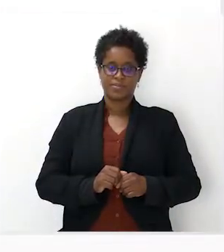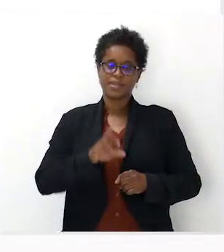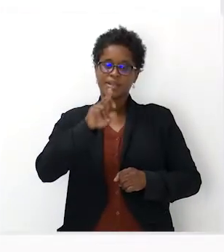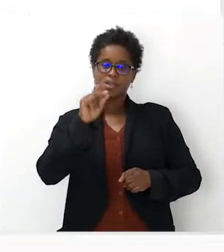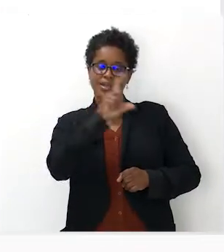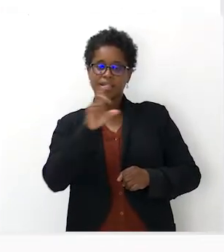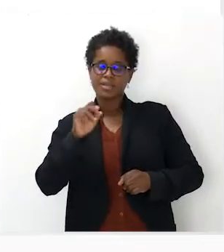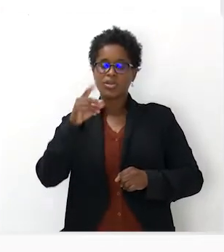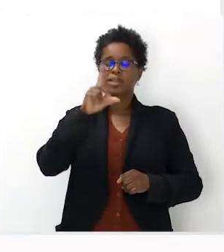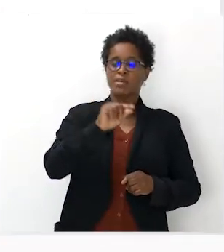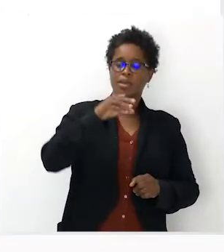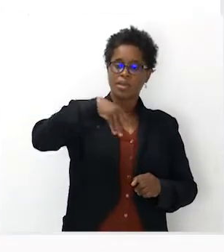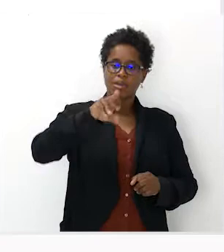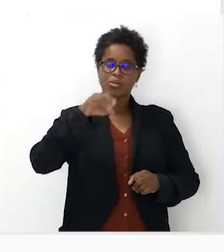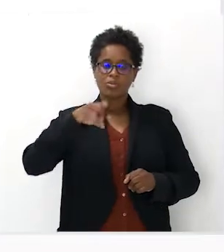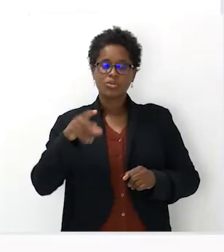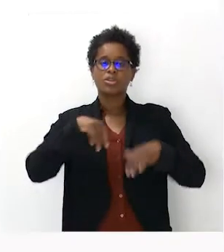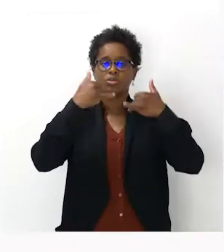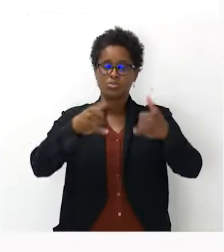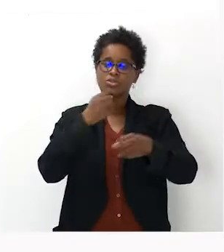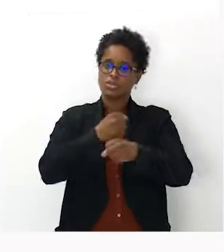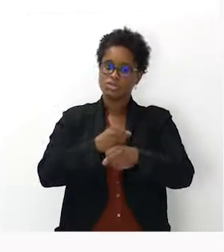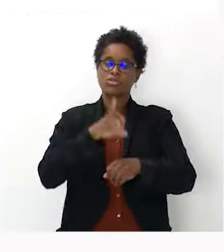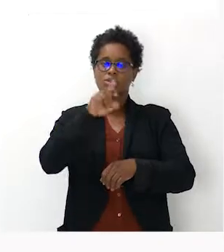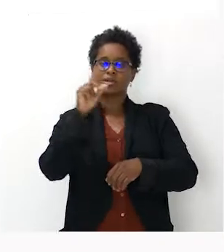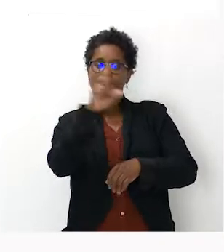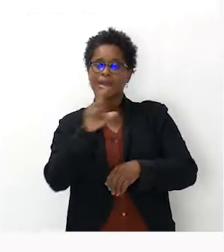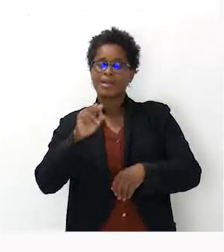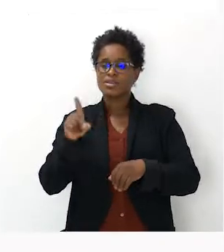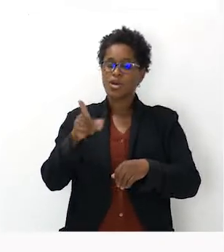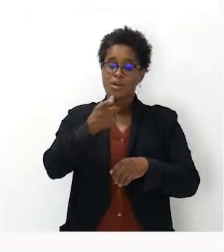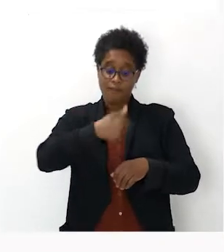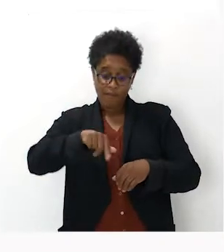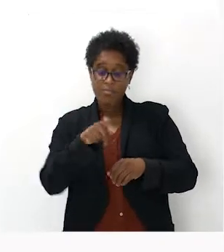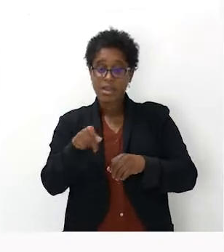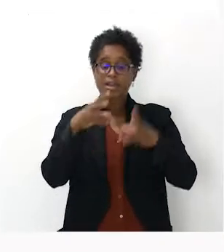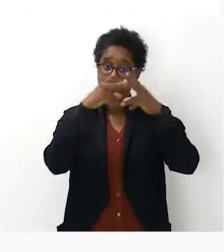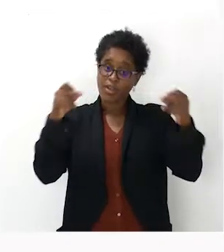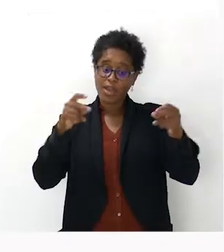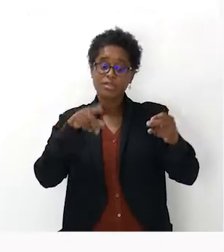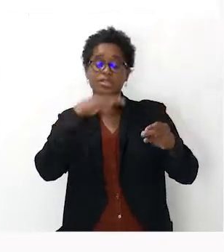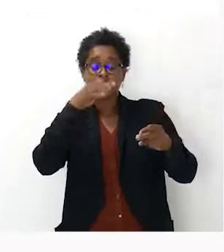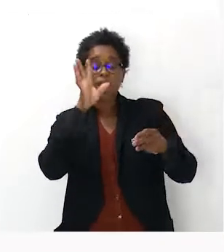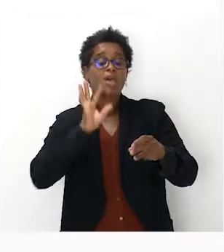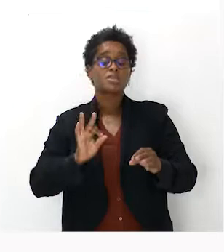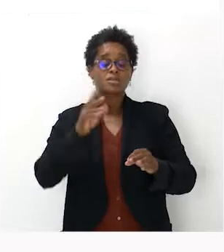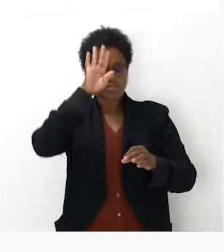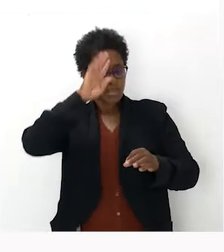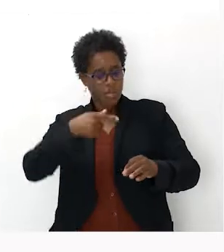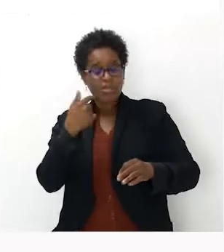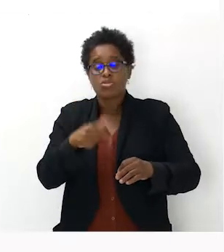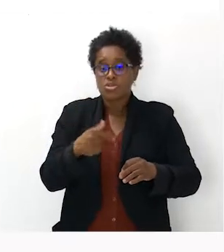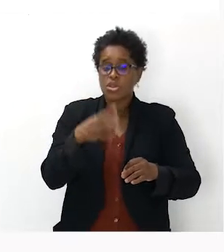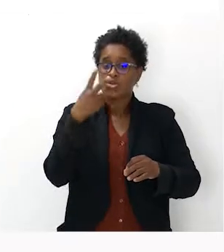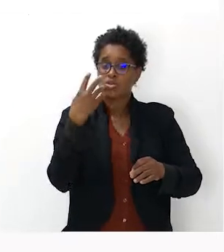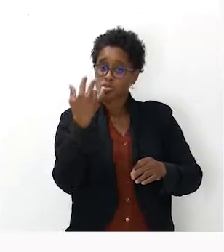razão e proporção, depois exercícios. Razão, vamos ali a definição. Diz assim, sabendo que existe